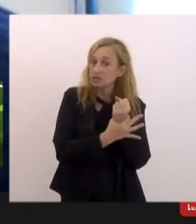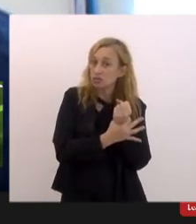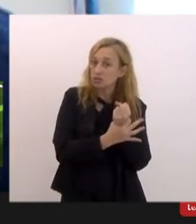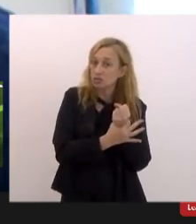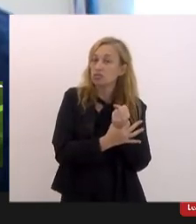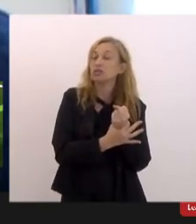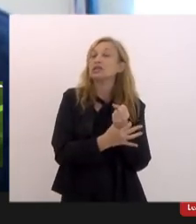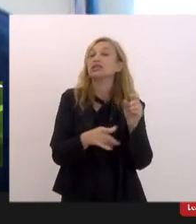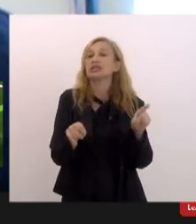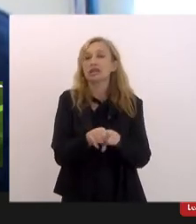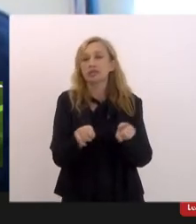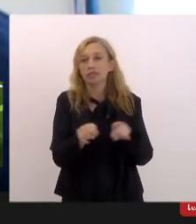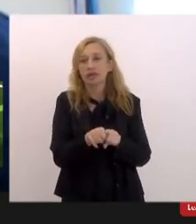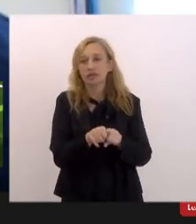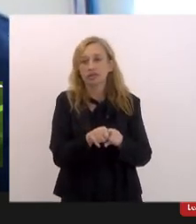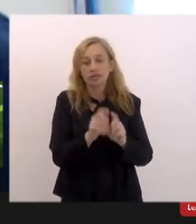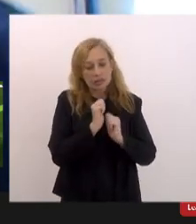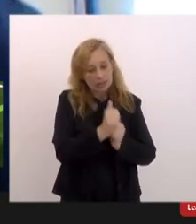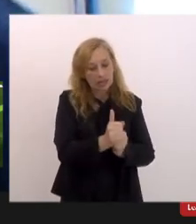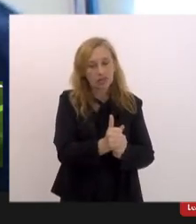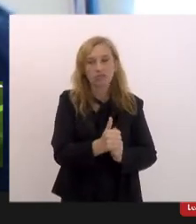sejam também seguidos.